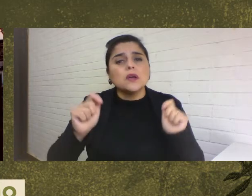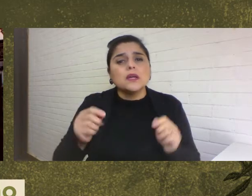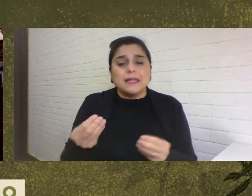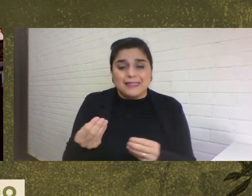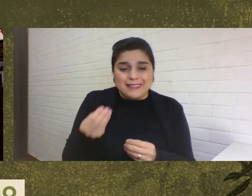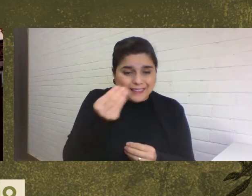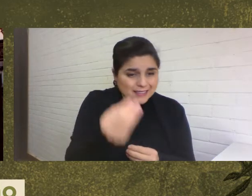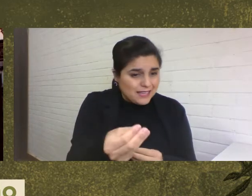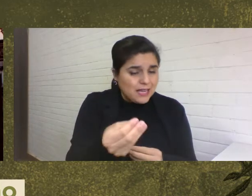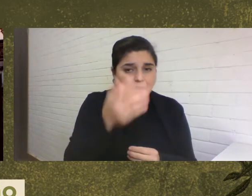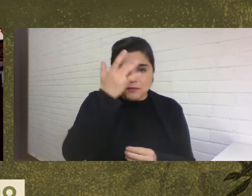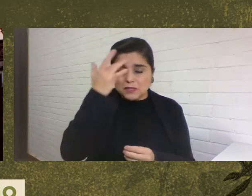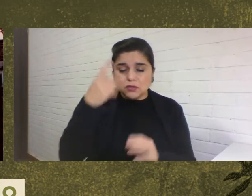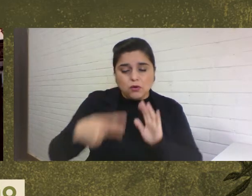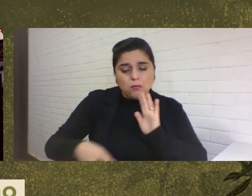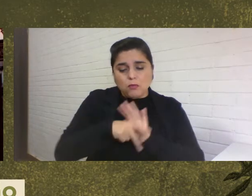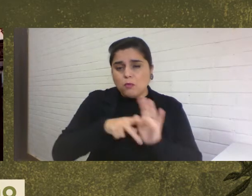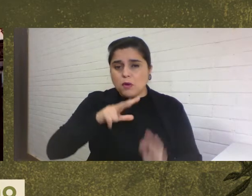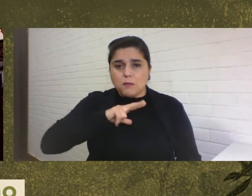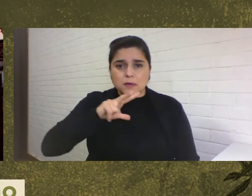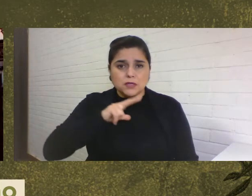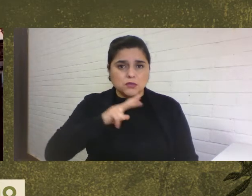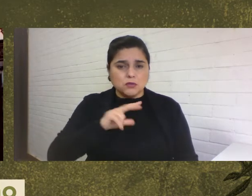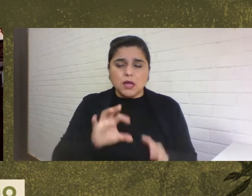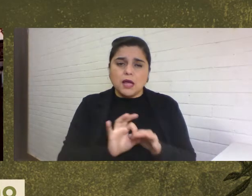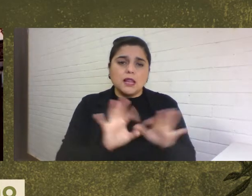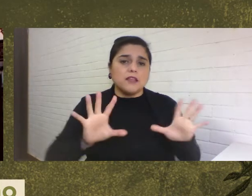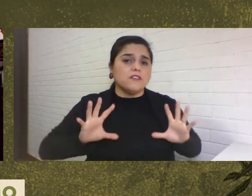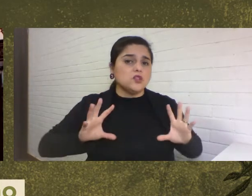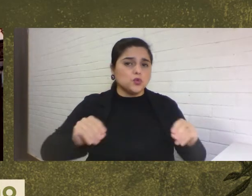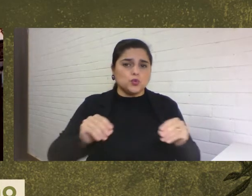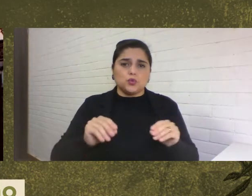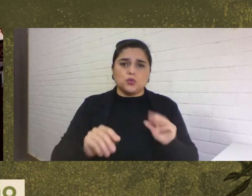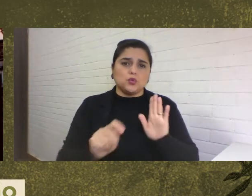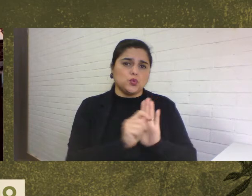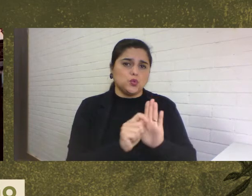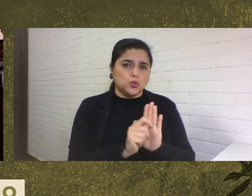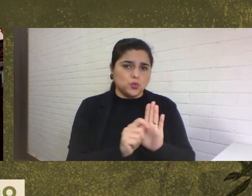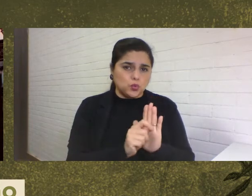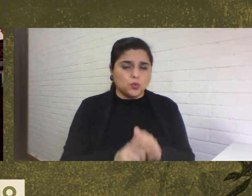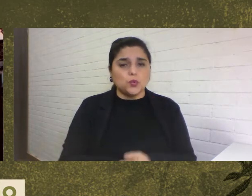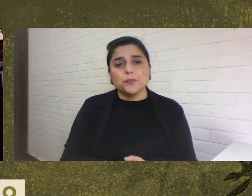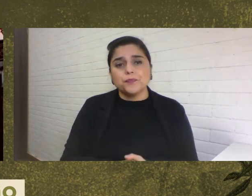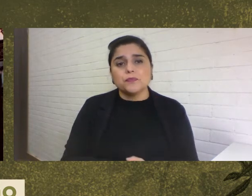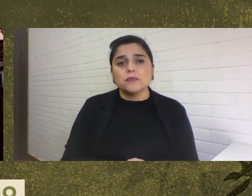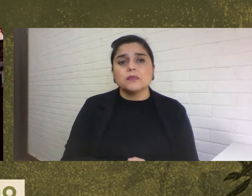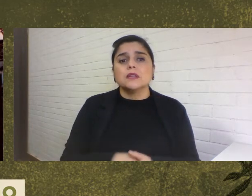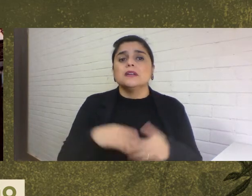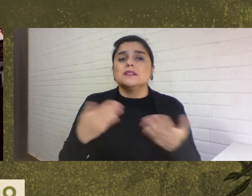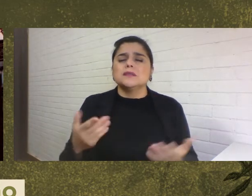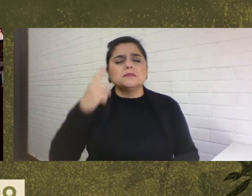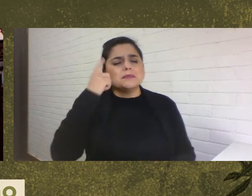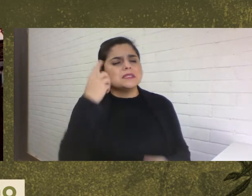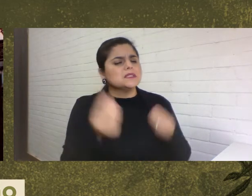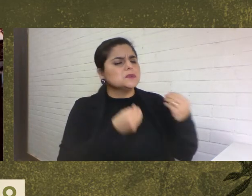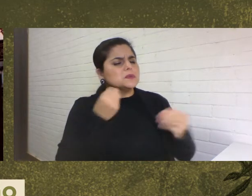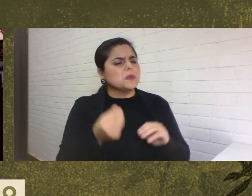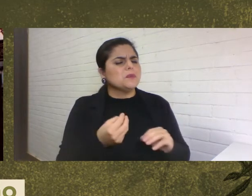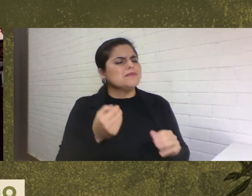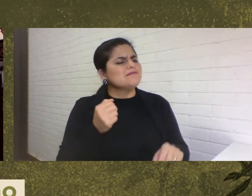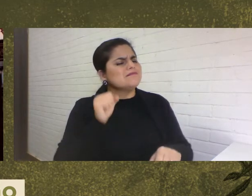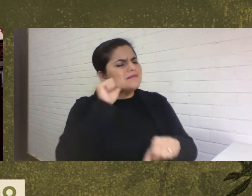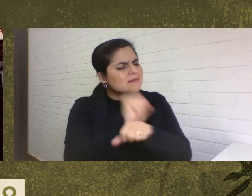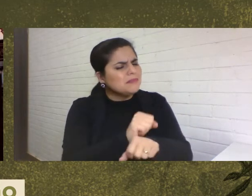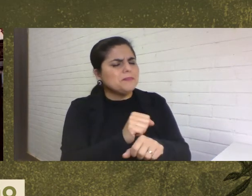pessoal de todas as drogas. E aí se diz, é descriminalizado, portanto,